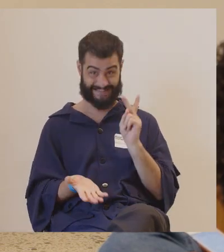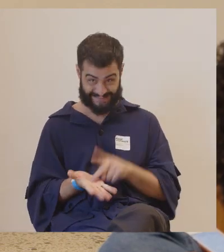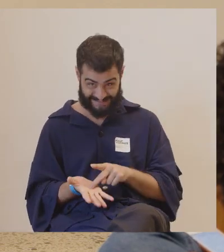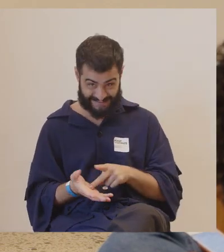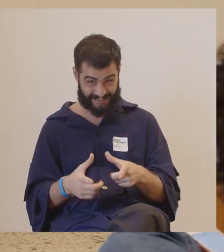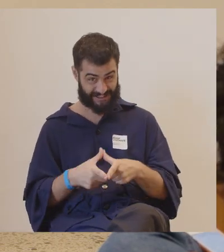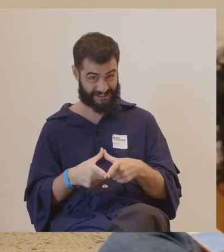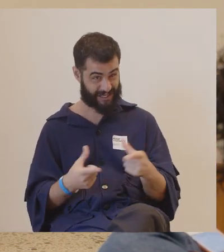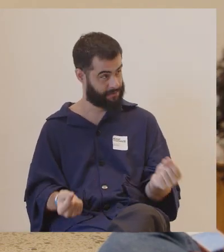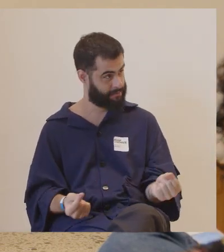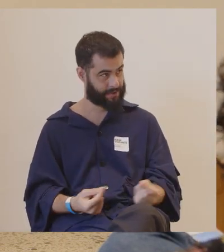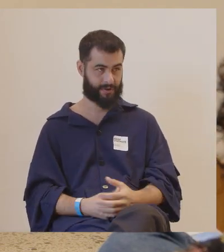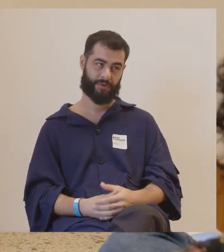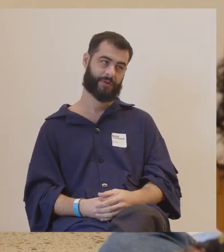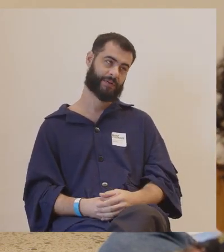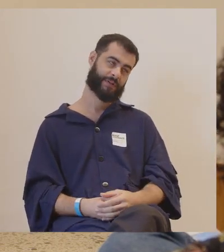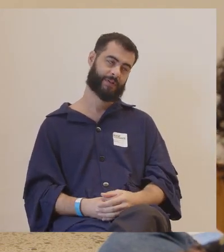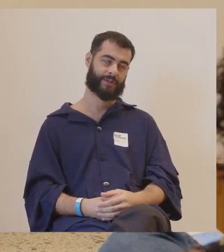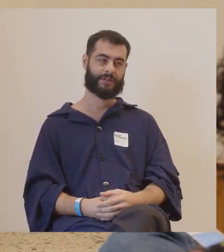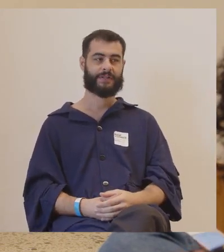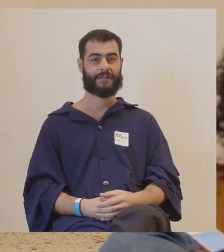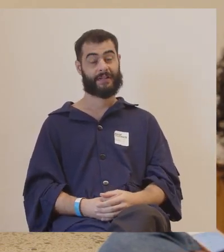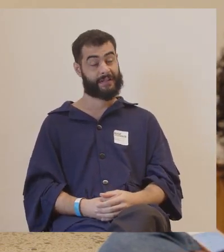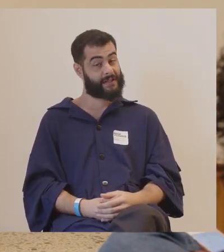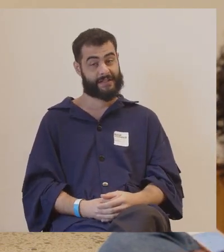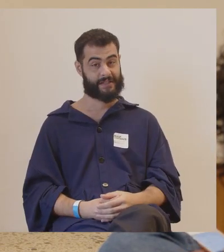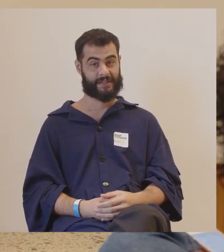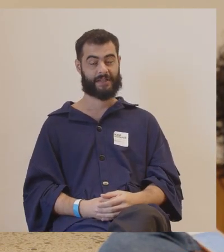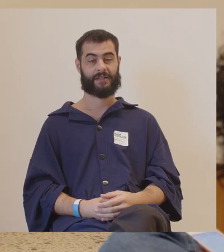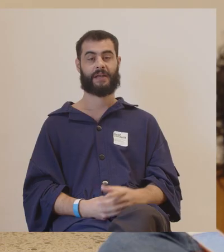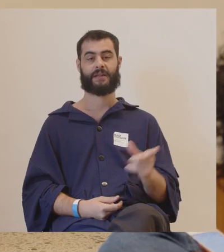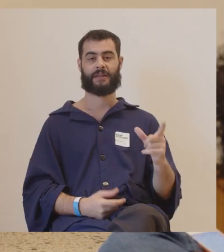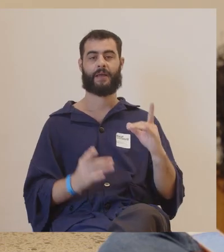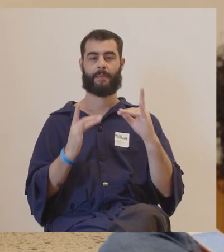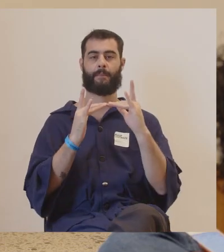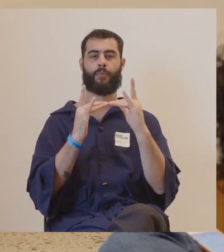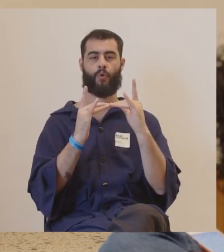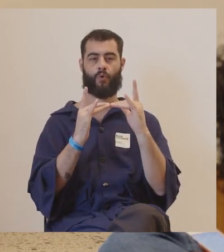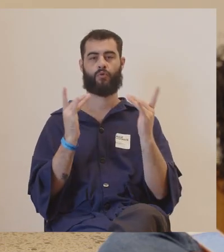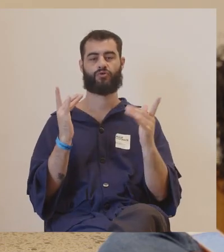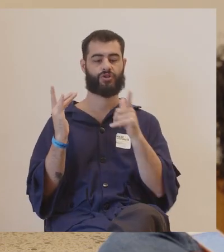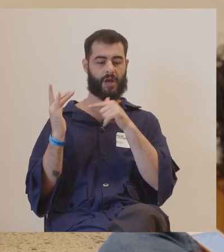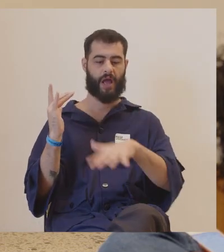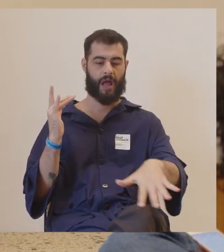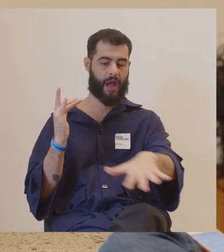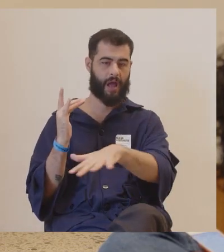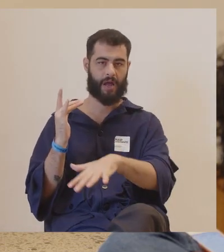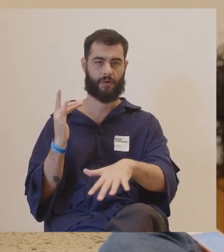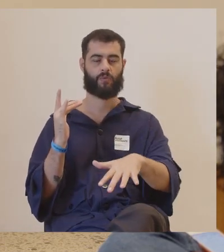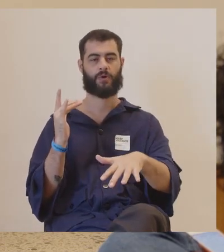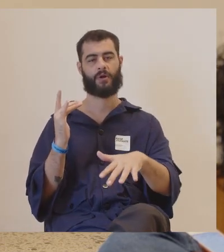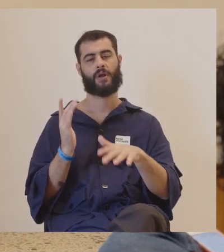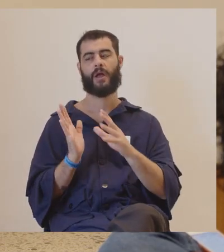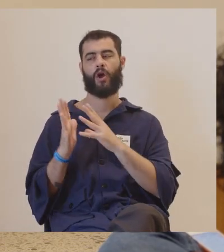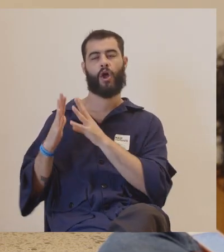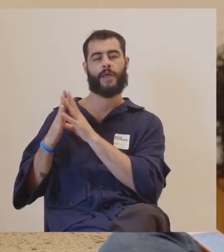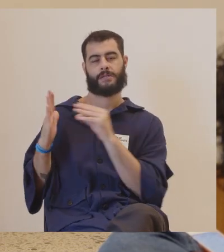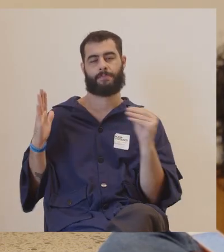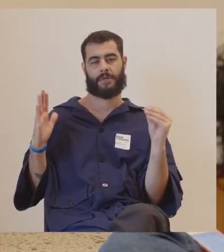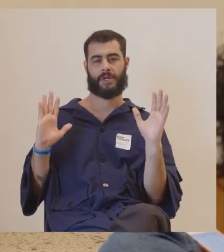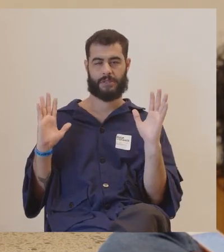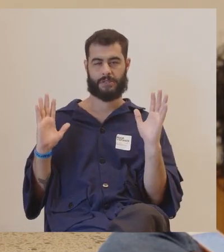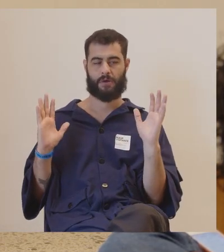Quer dizer, a ponte arcada é de inspiração, o espelho d'água, etc. Mas, assim, ele não tem